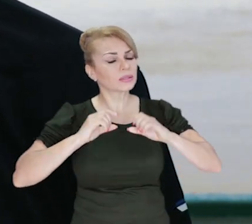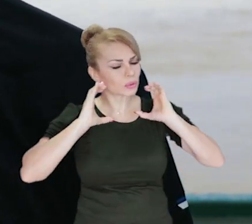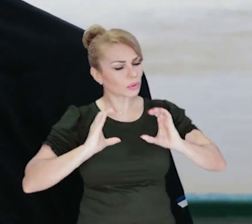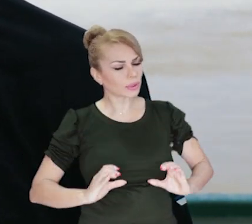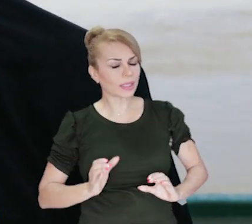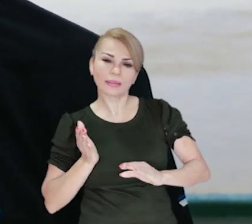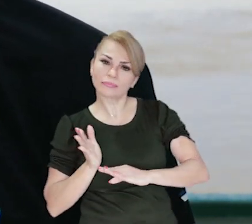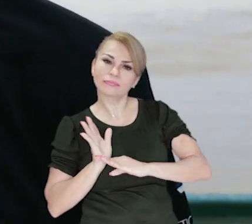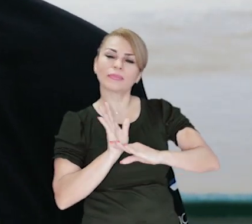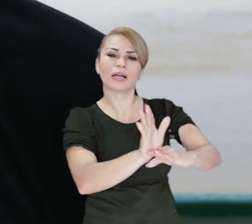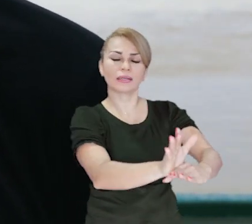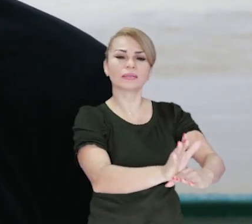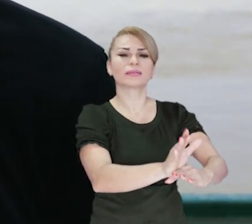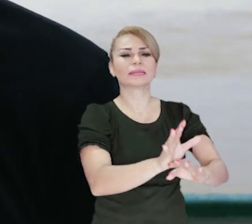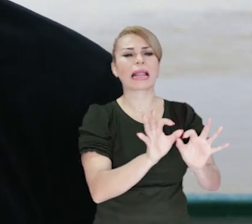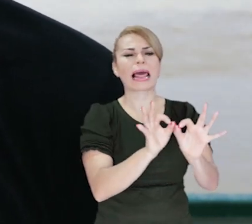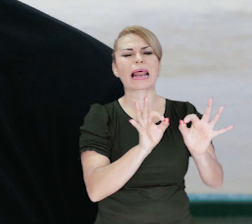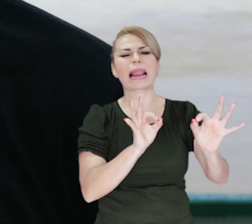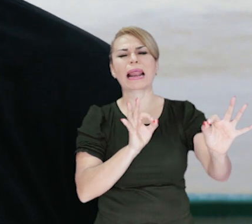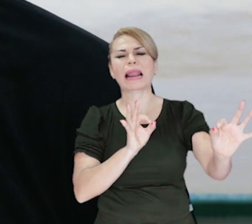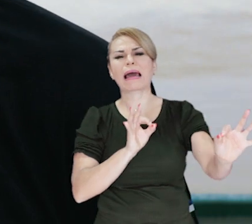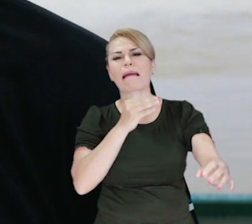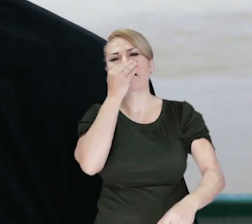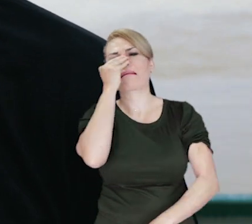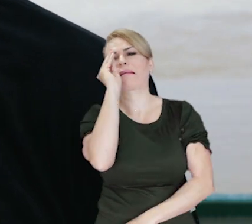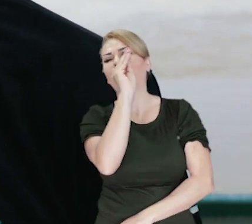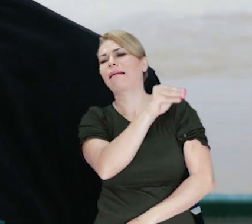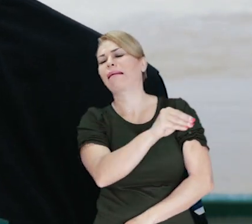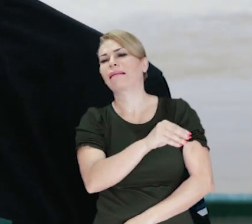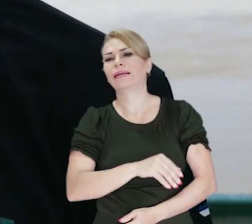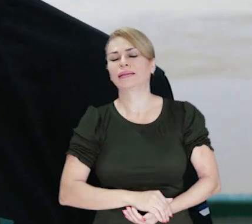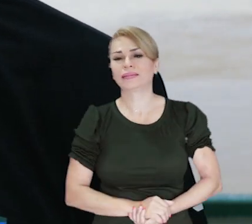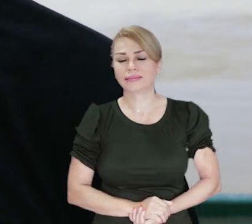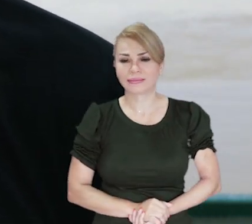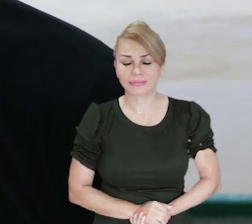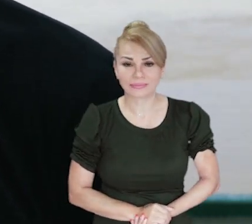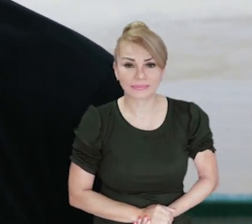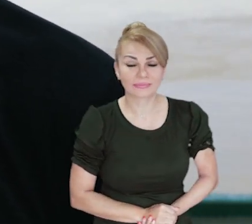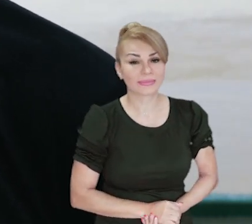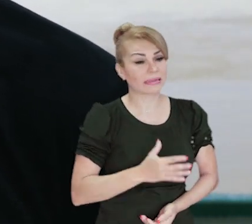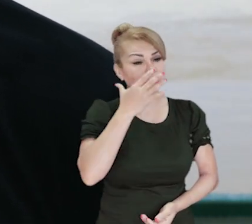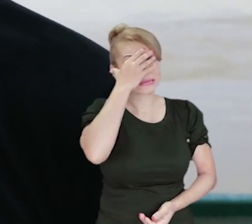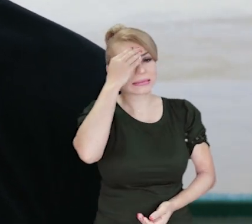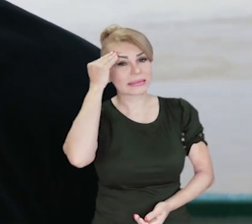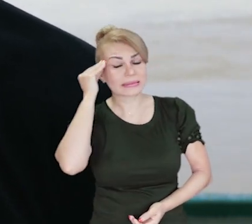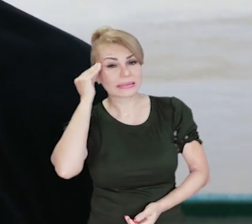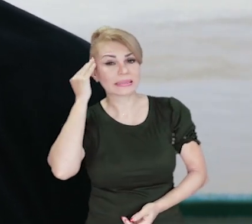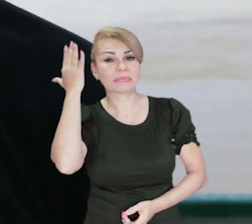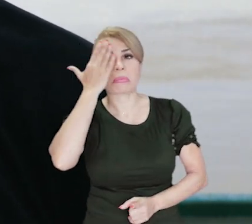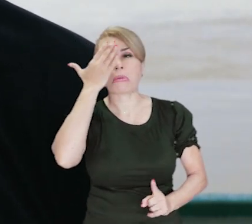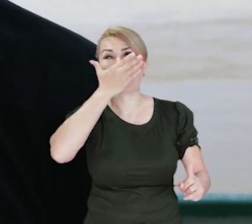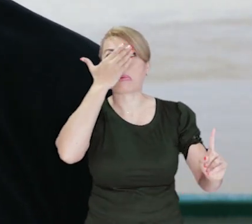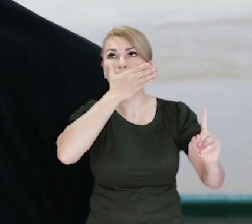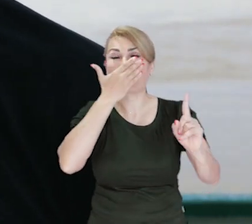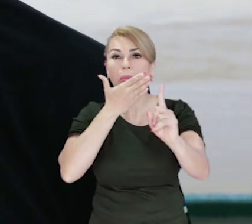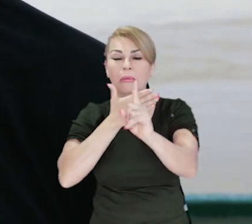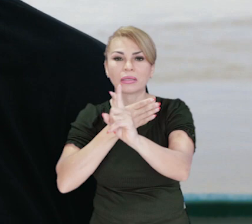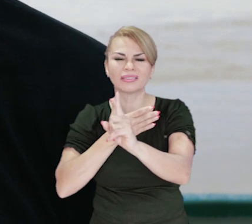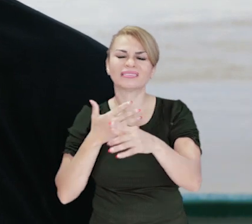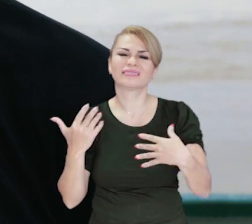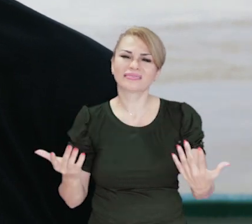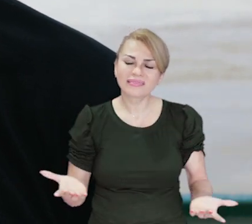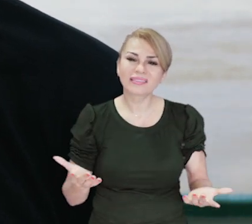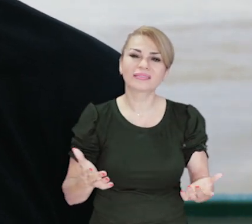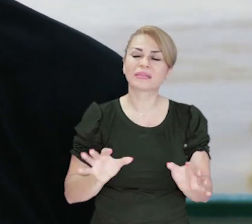né? Que é em razão de circunstâncias econômicas, que é em razão de circunstâncias geográficas, o deslocamento até o centro